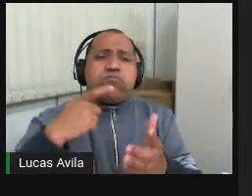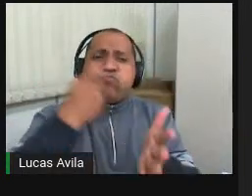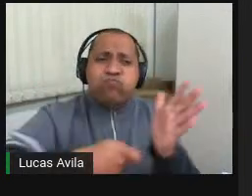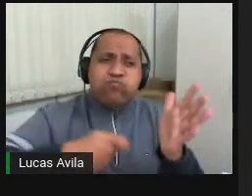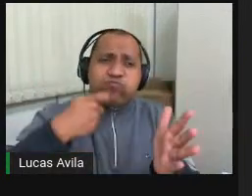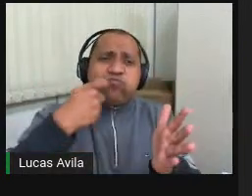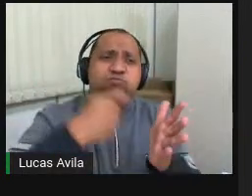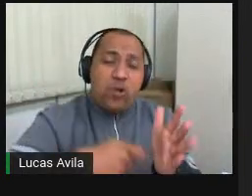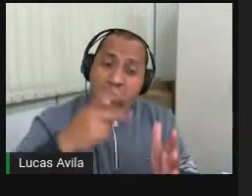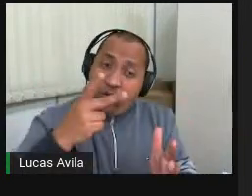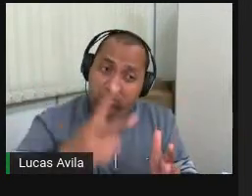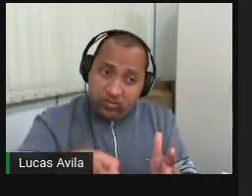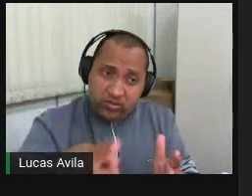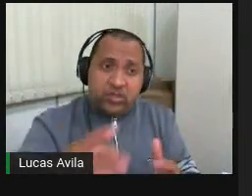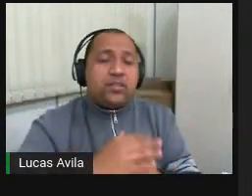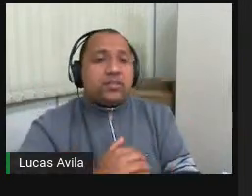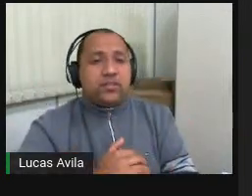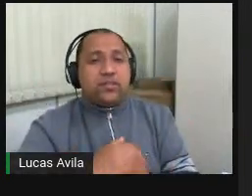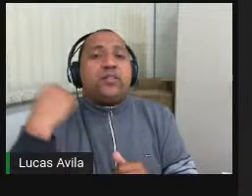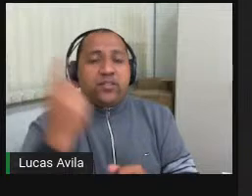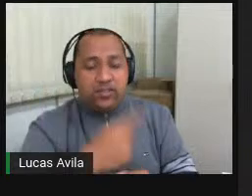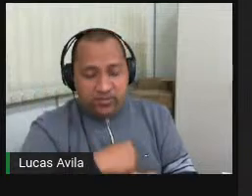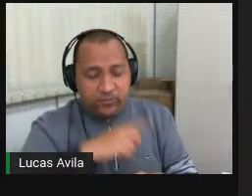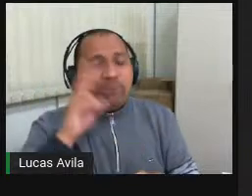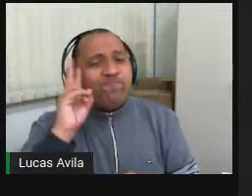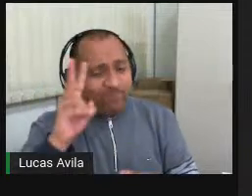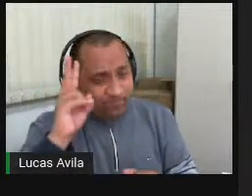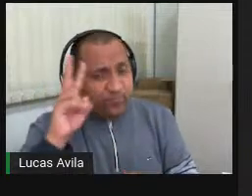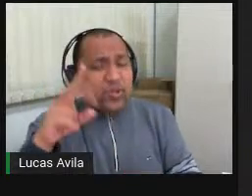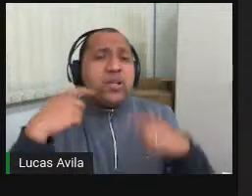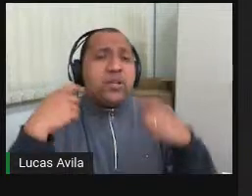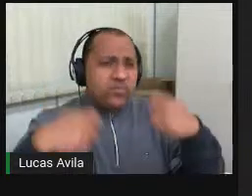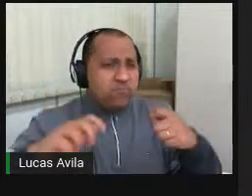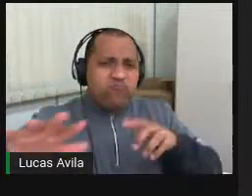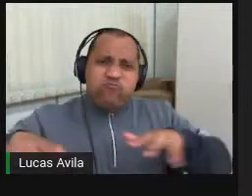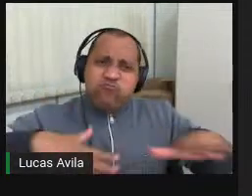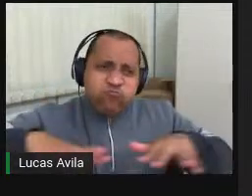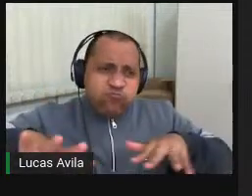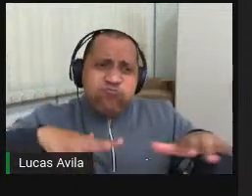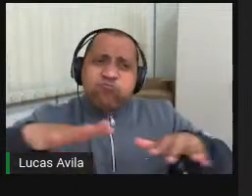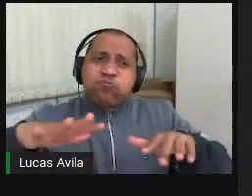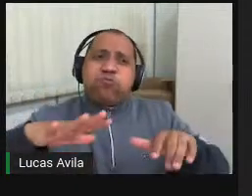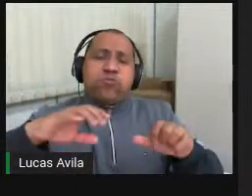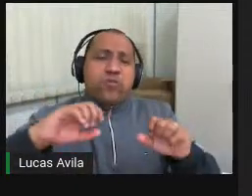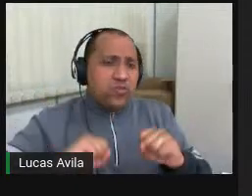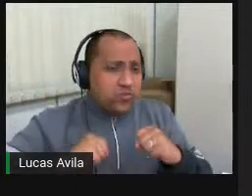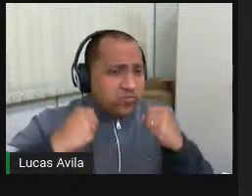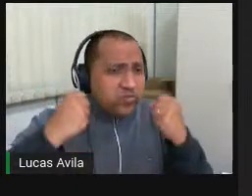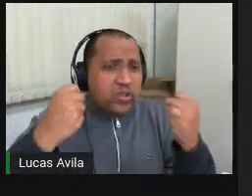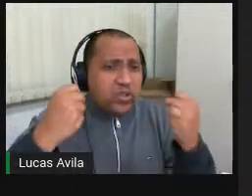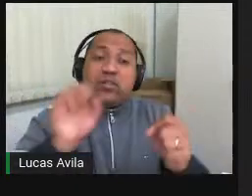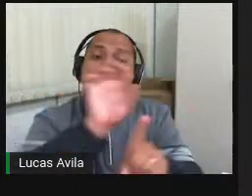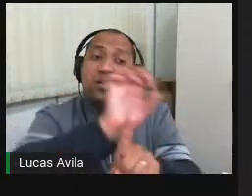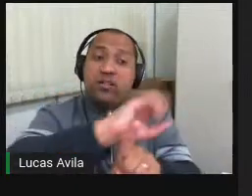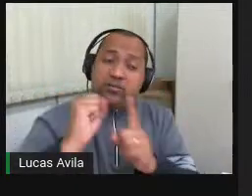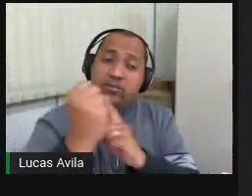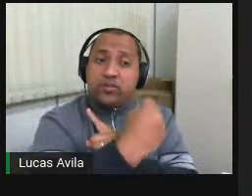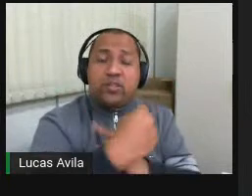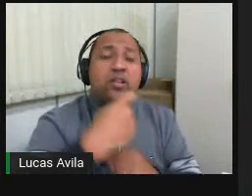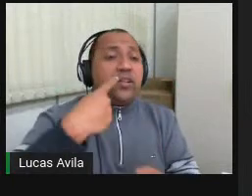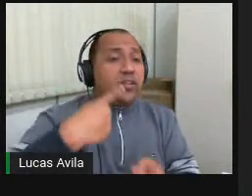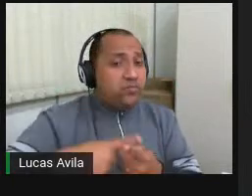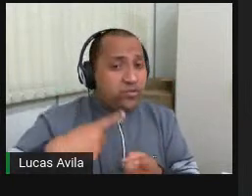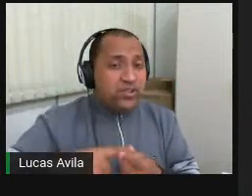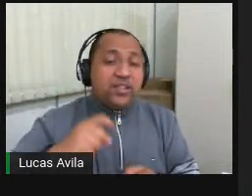entanto, cabe lembrar que precisamos estar mobilizados junto às forças vivas da sociedade, pois sem ela,